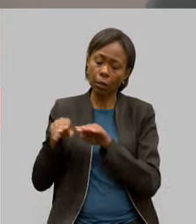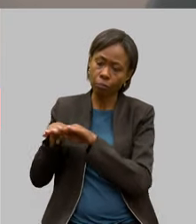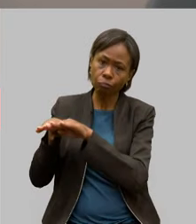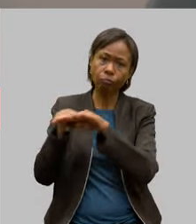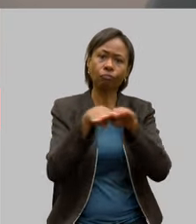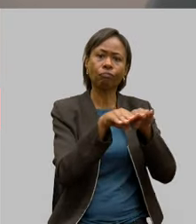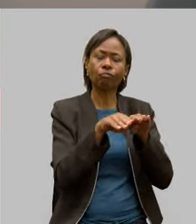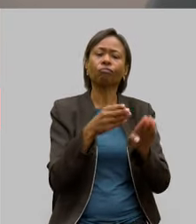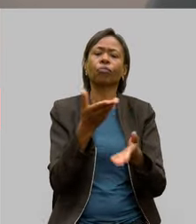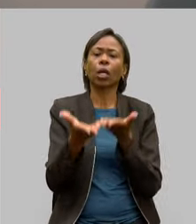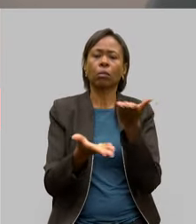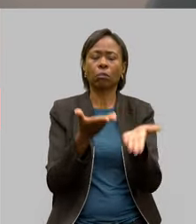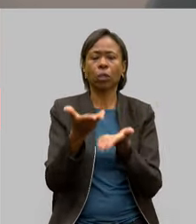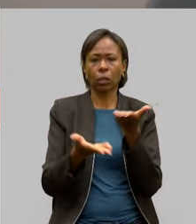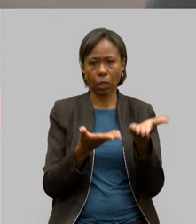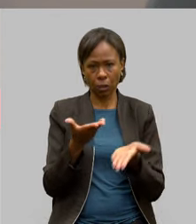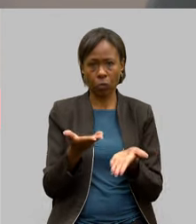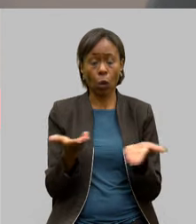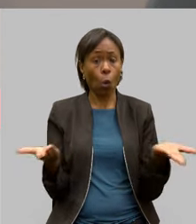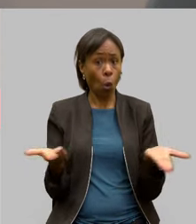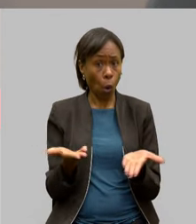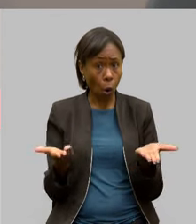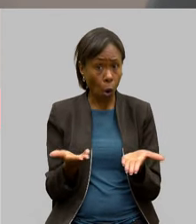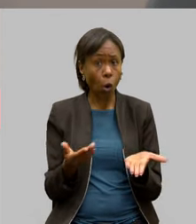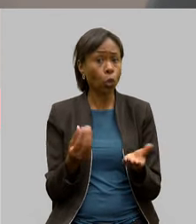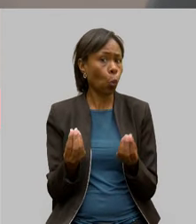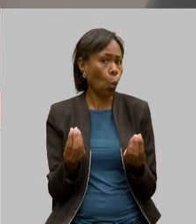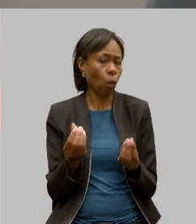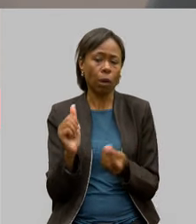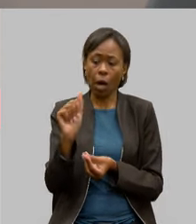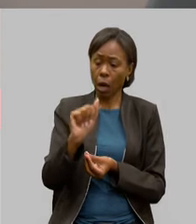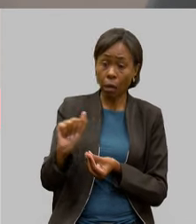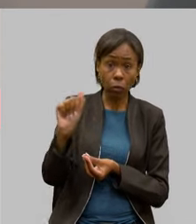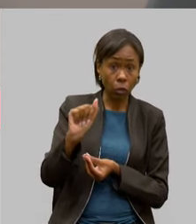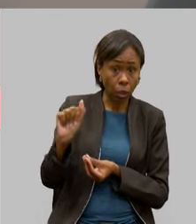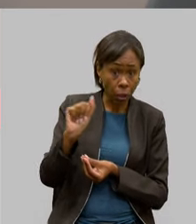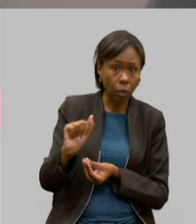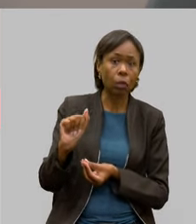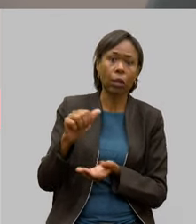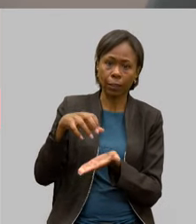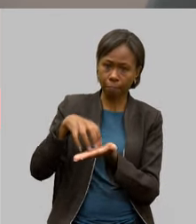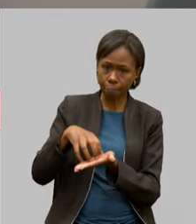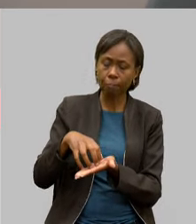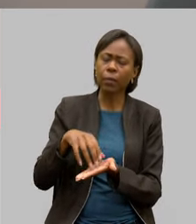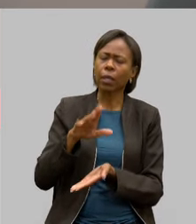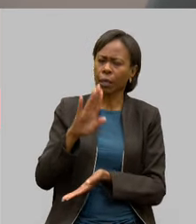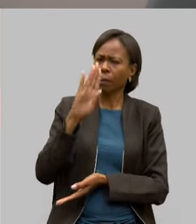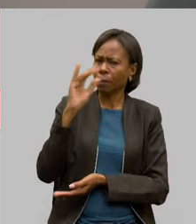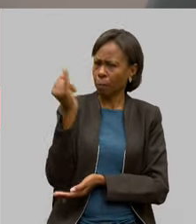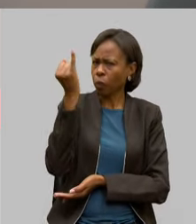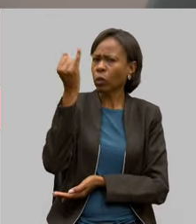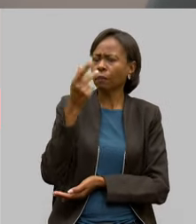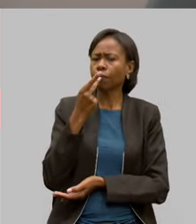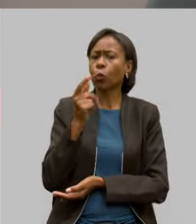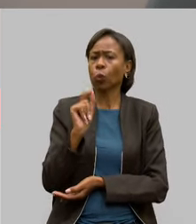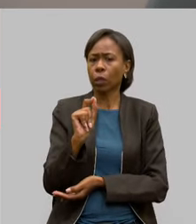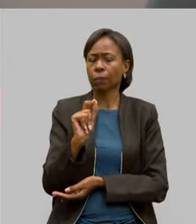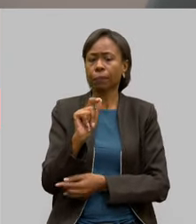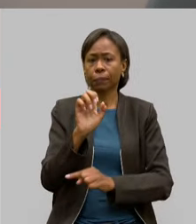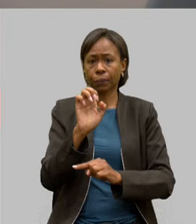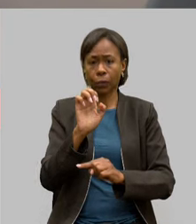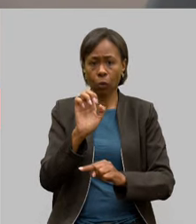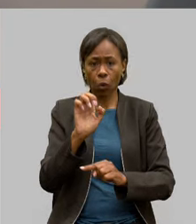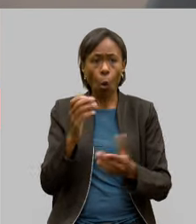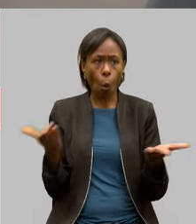tratamento a democratização hoje ela vem com associações e é muito importante a gente frisar que o estado que a gente